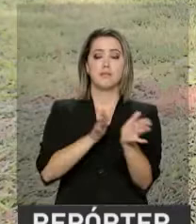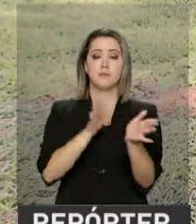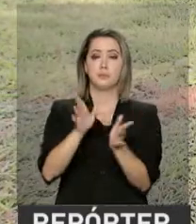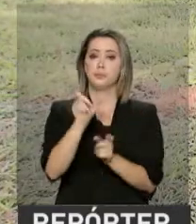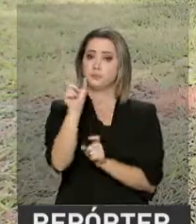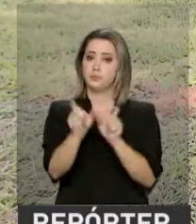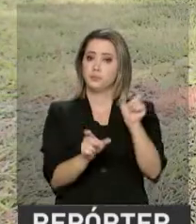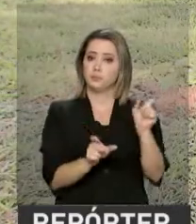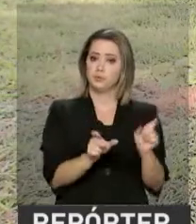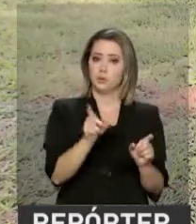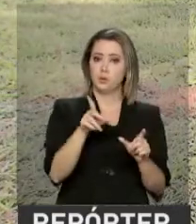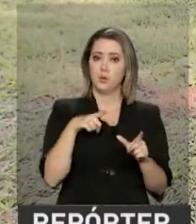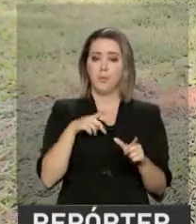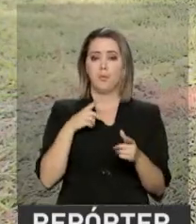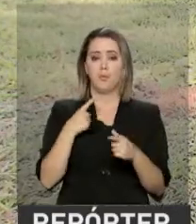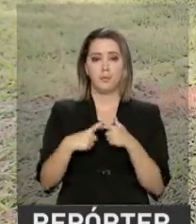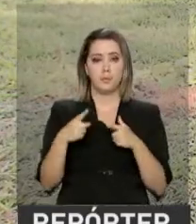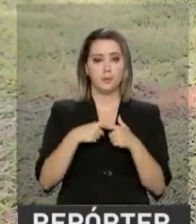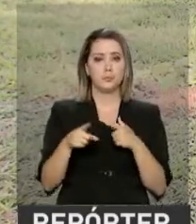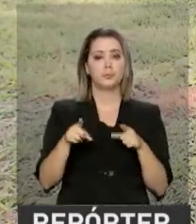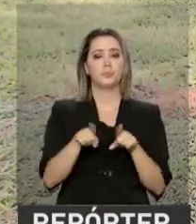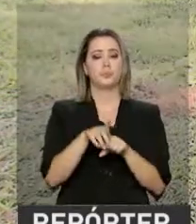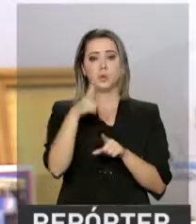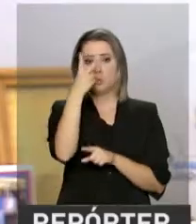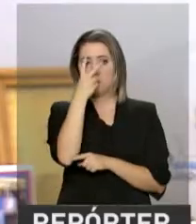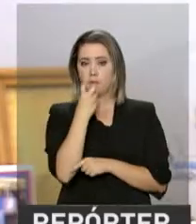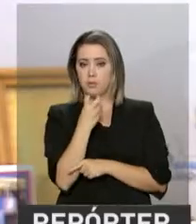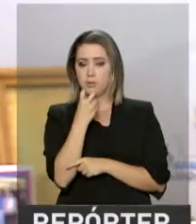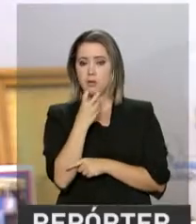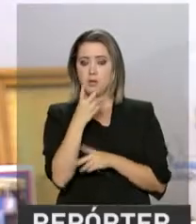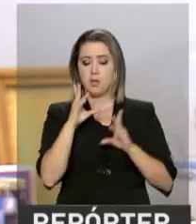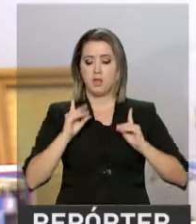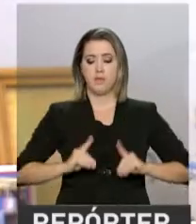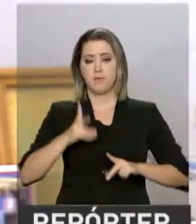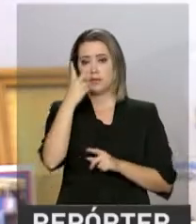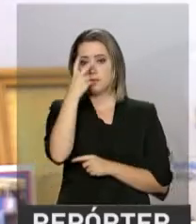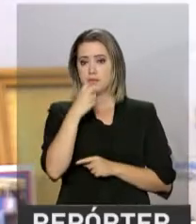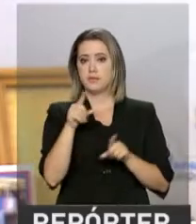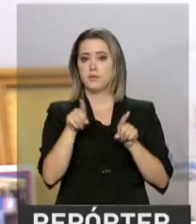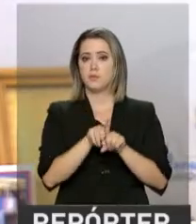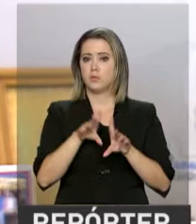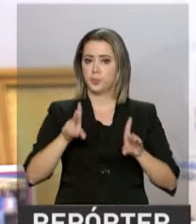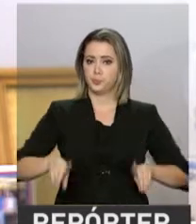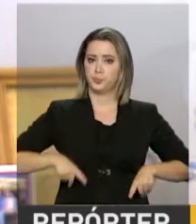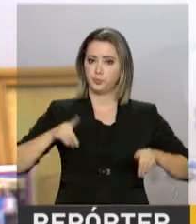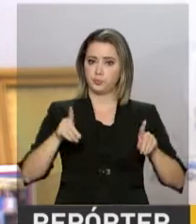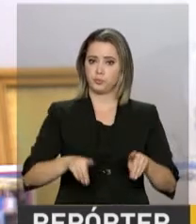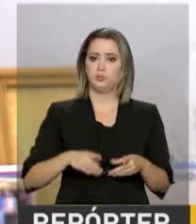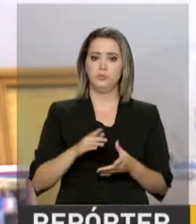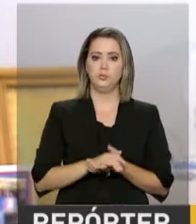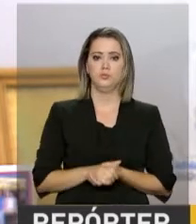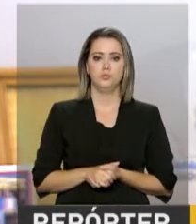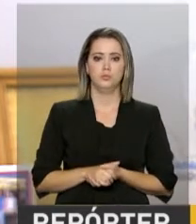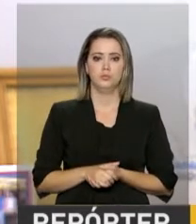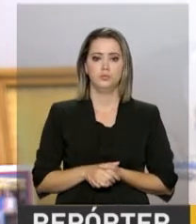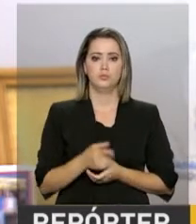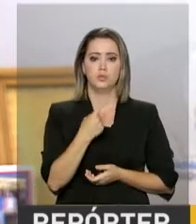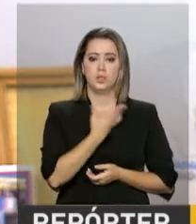com mobilidade reduzida e deficiência visual e isso reflete o avanço que a sociedade vem